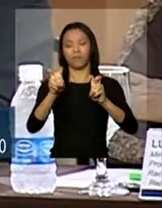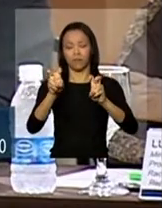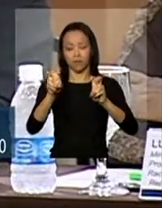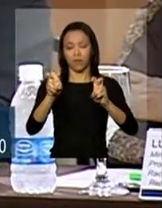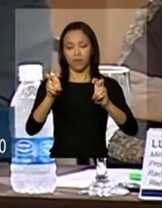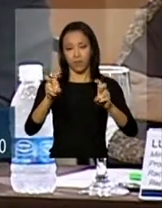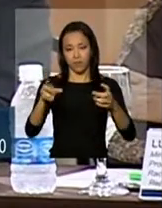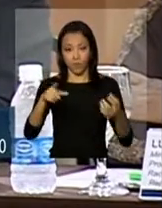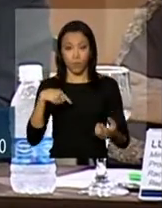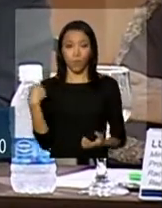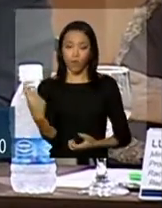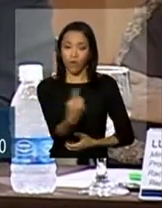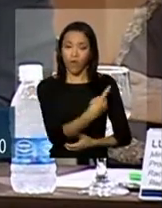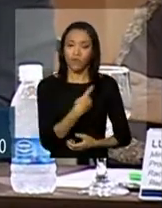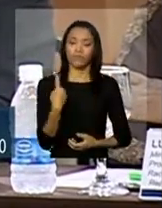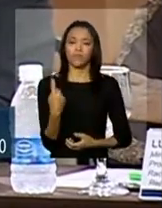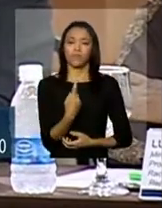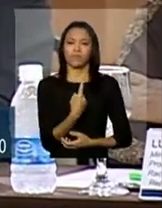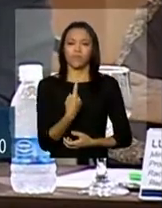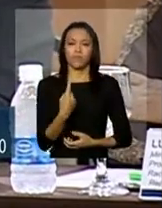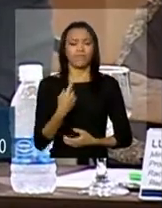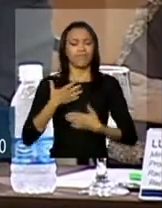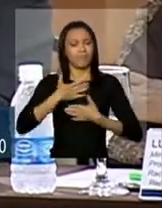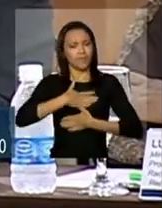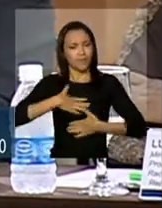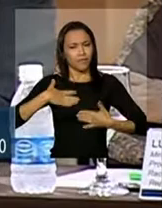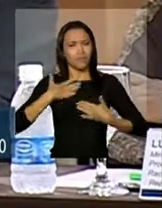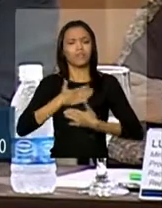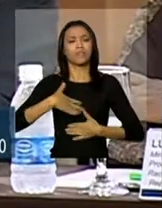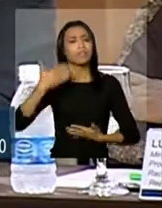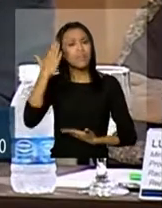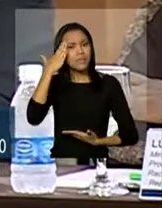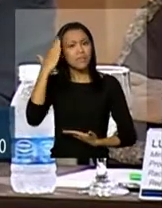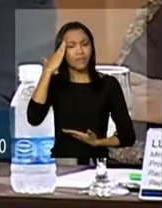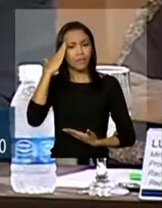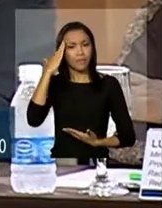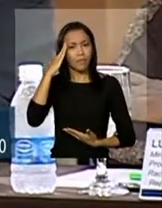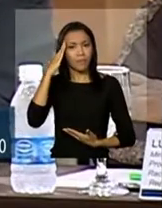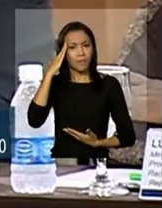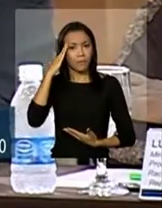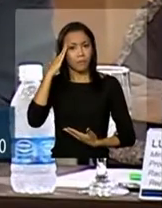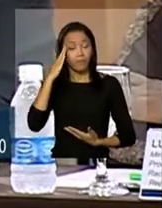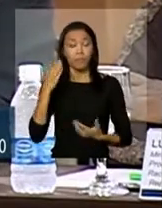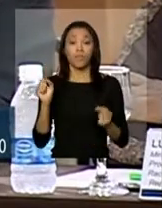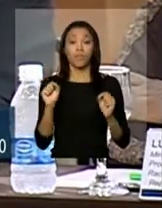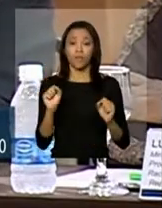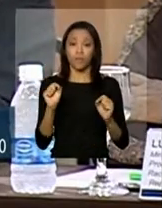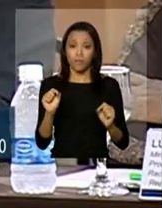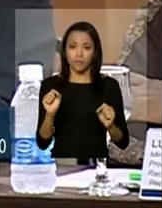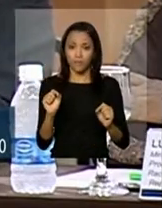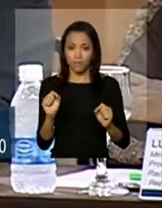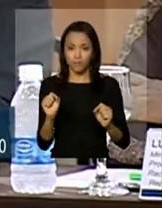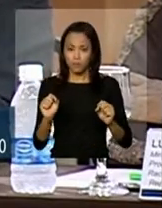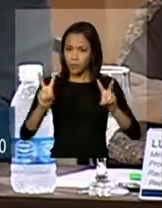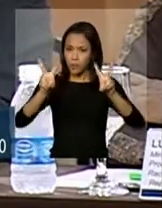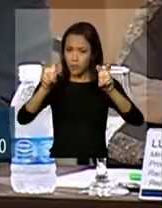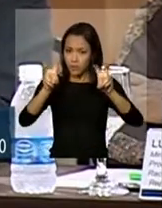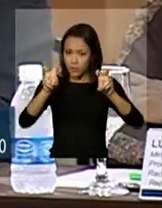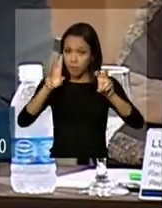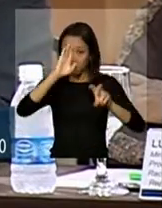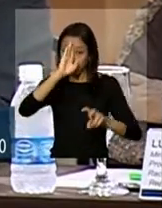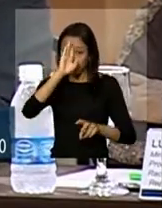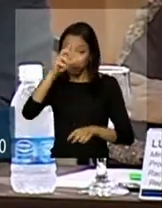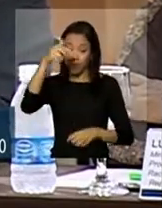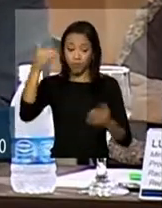Ficamos especialmente satisfeitos de saber que o motivo ou tema fundamental